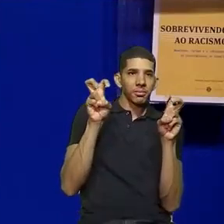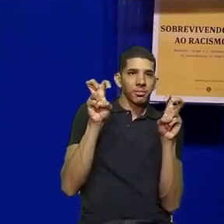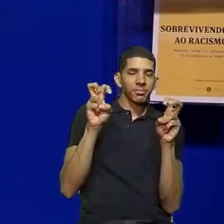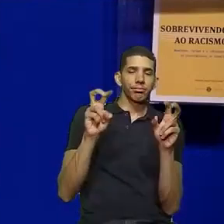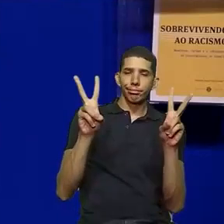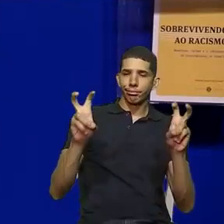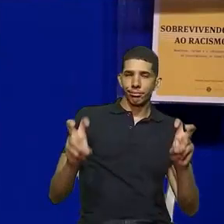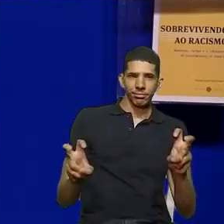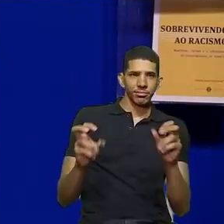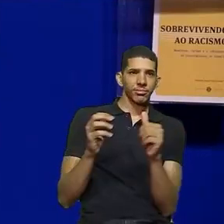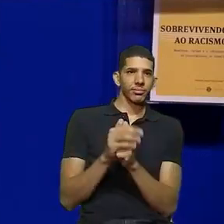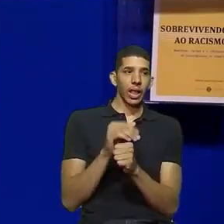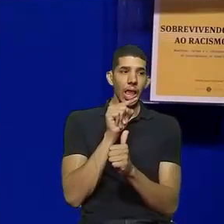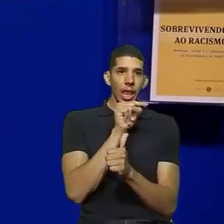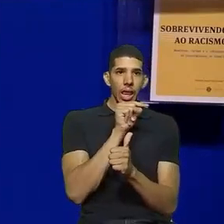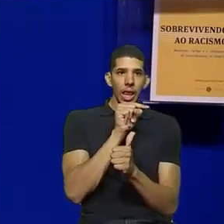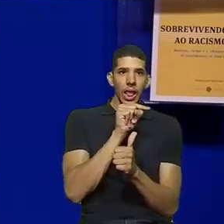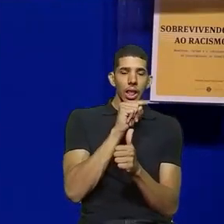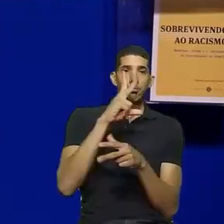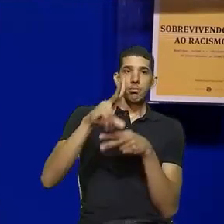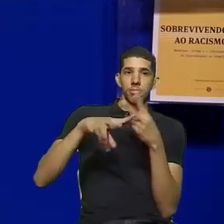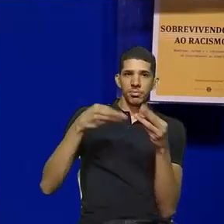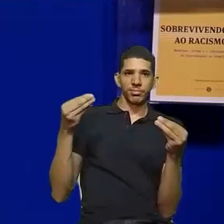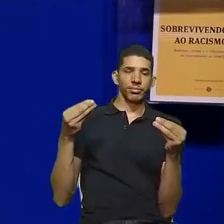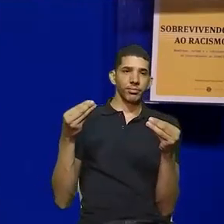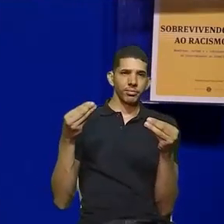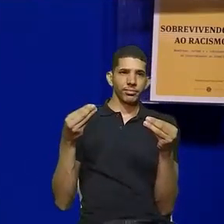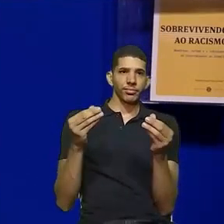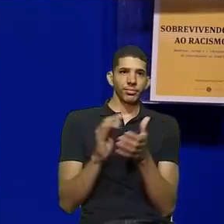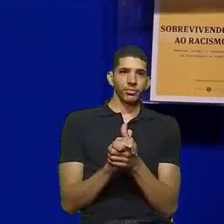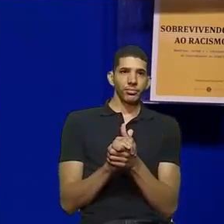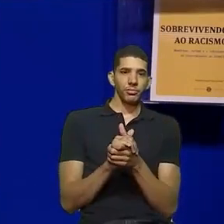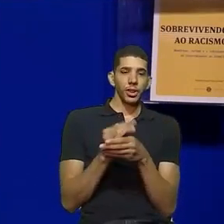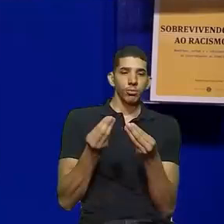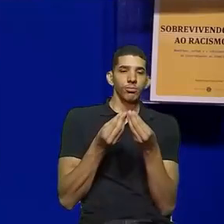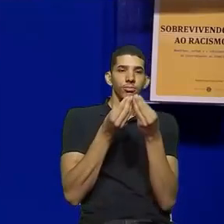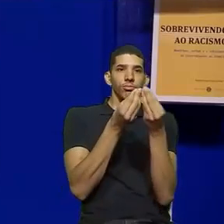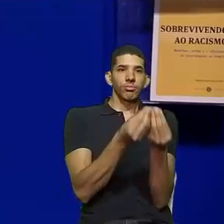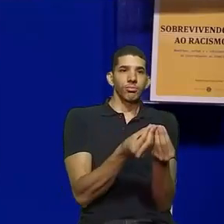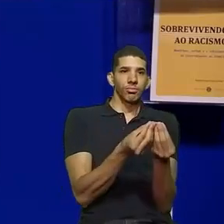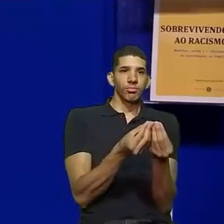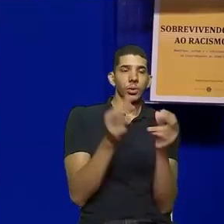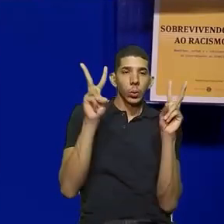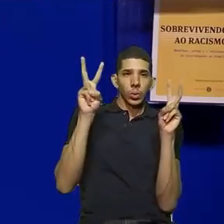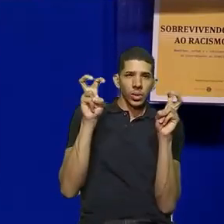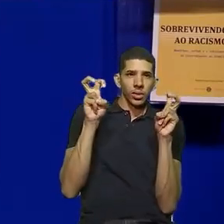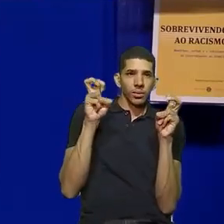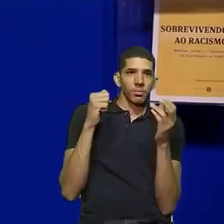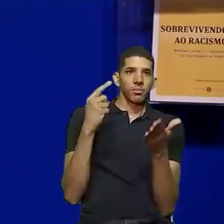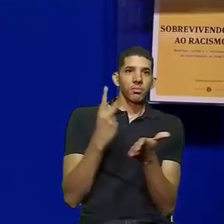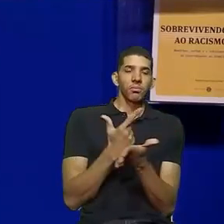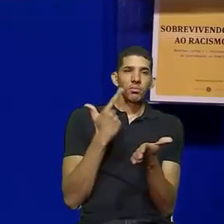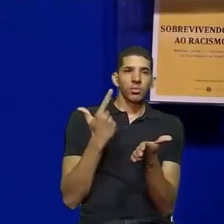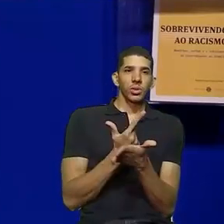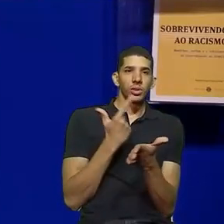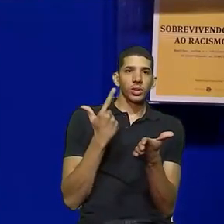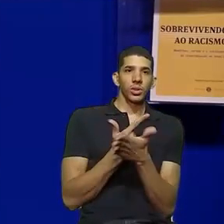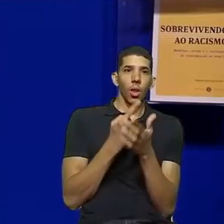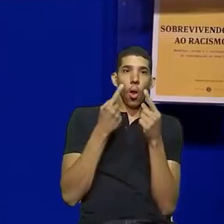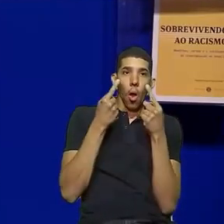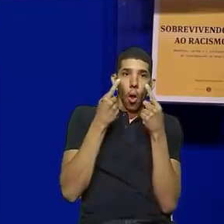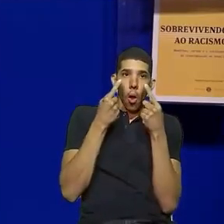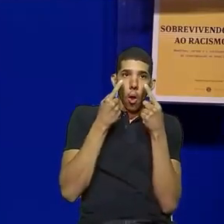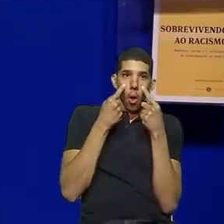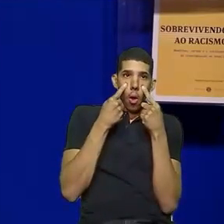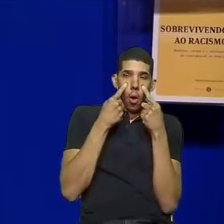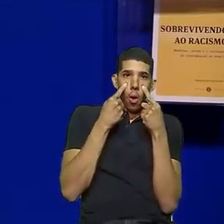Aliás, Conceição presenteou, naquele mesmo dia, seu livro Olhos d'Água para a Dona Rosinha, que já era sua